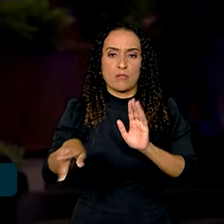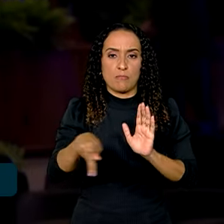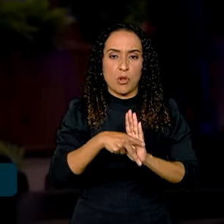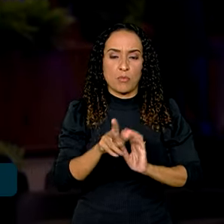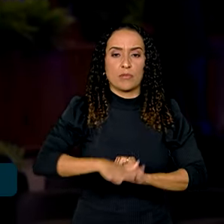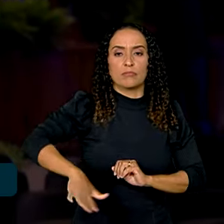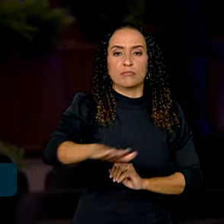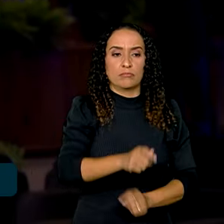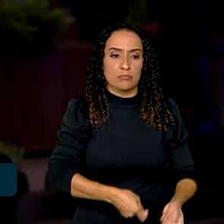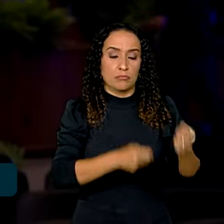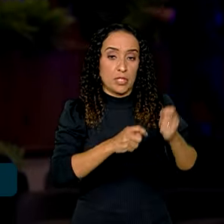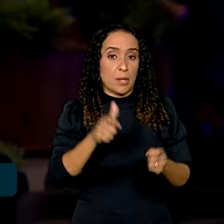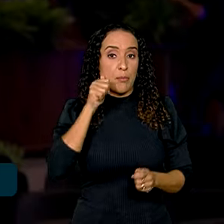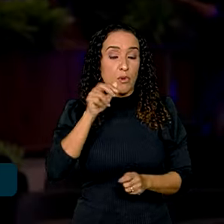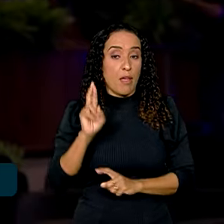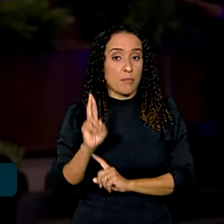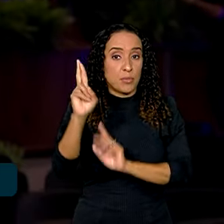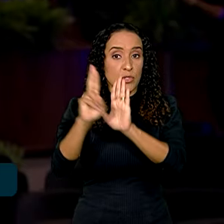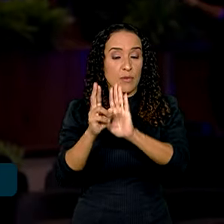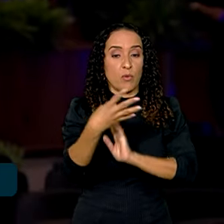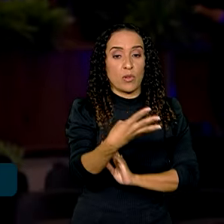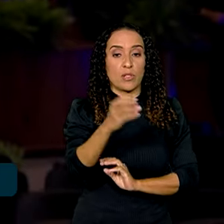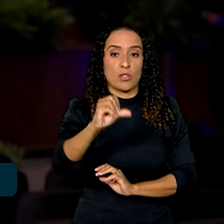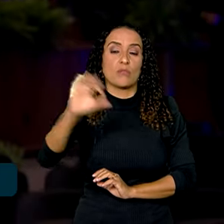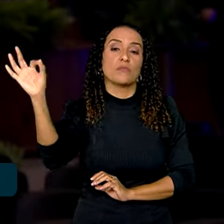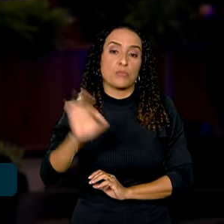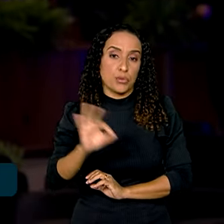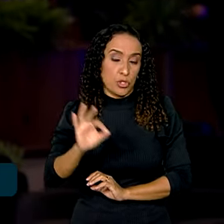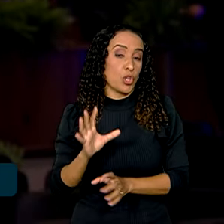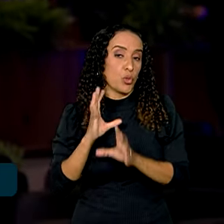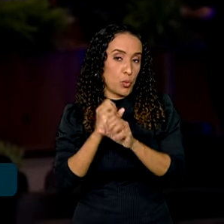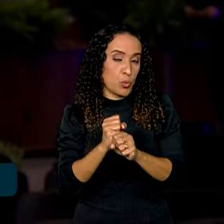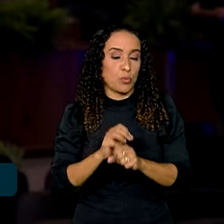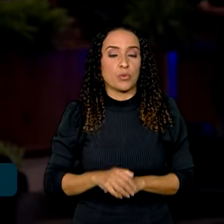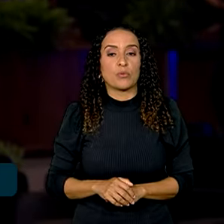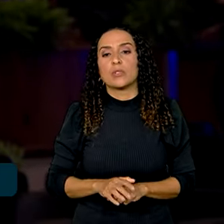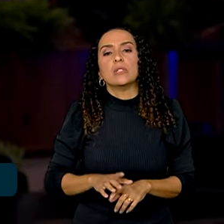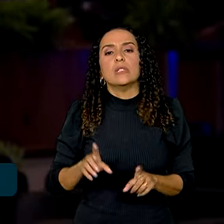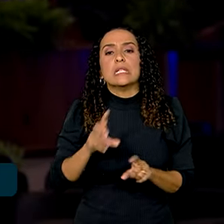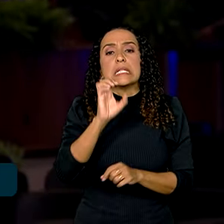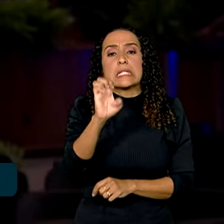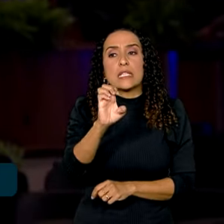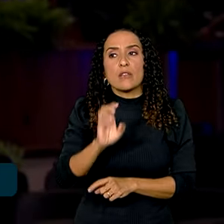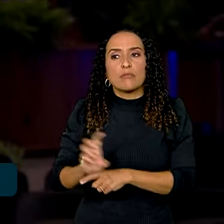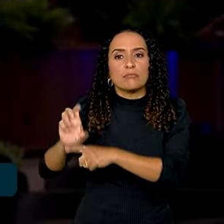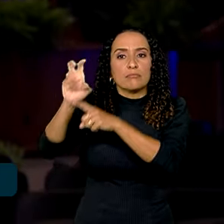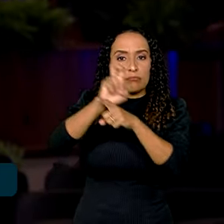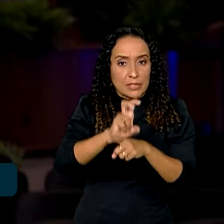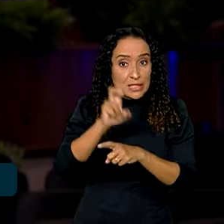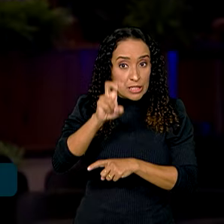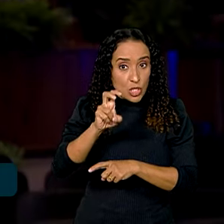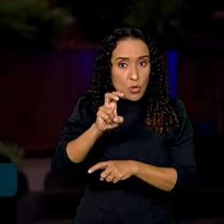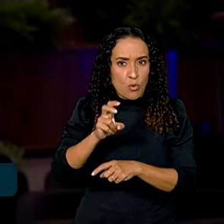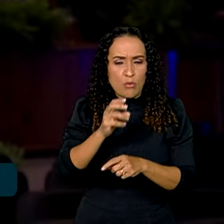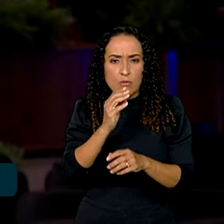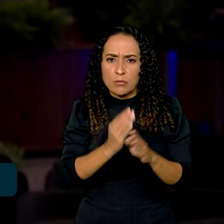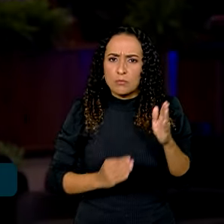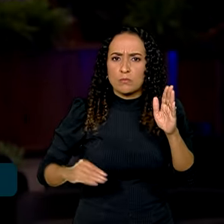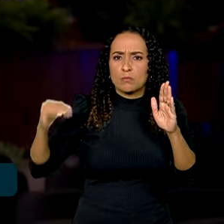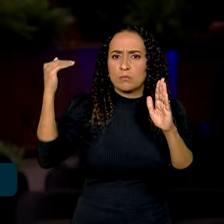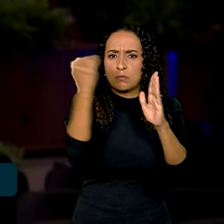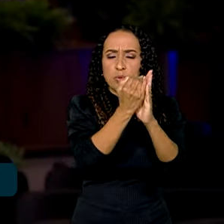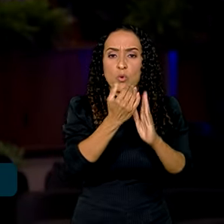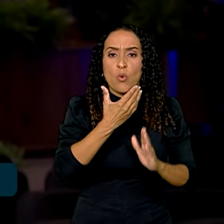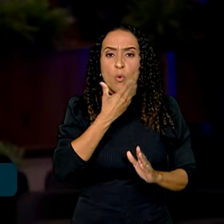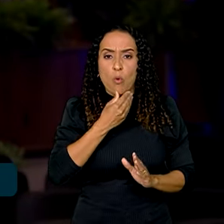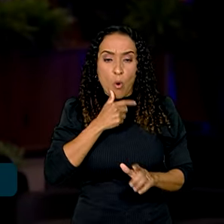mulheres responsáveis por 49% desse número. Em 5 estados, elas superam o número de